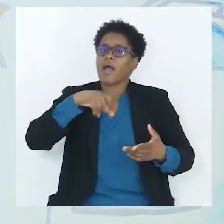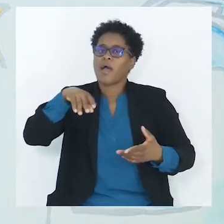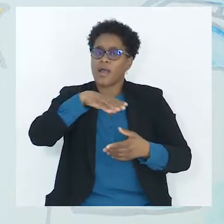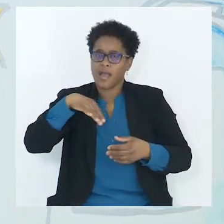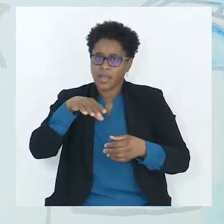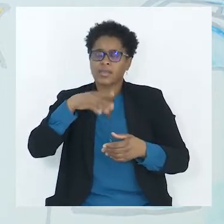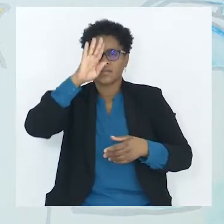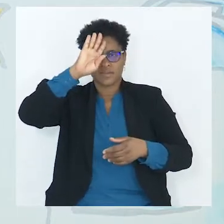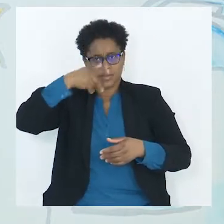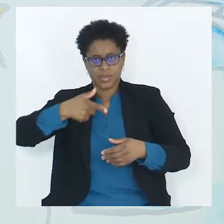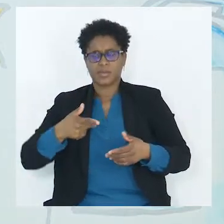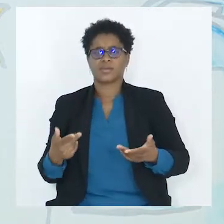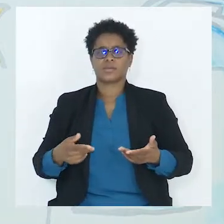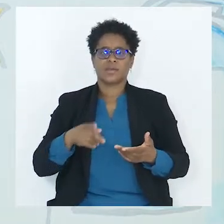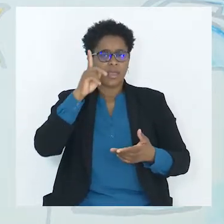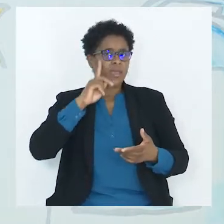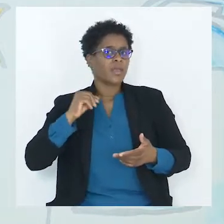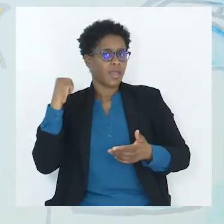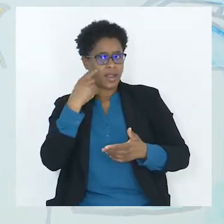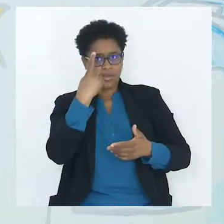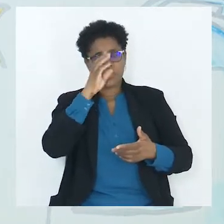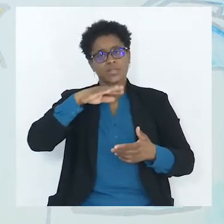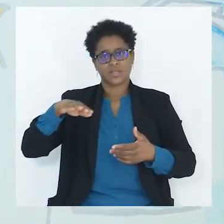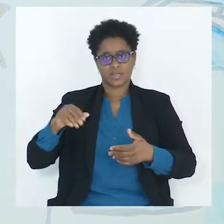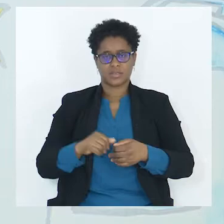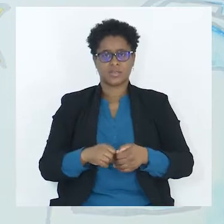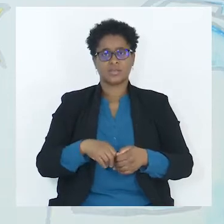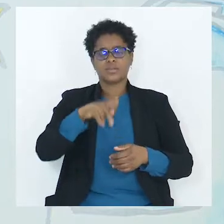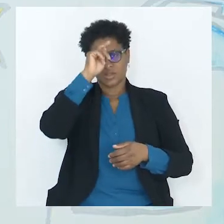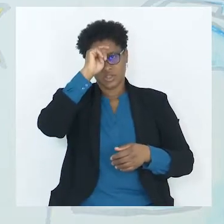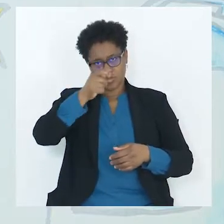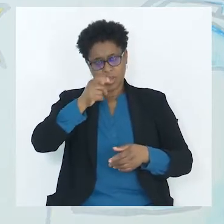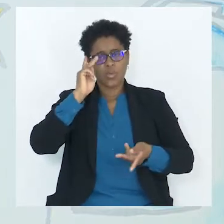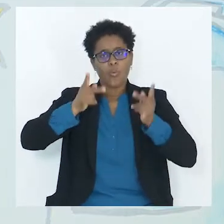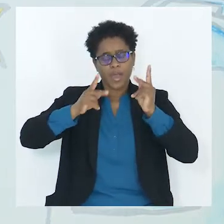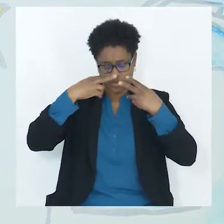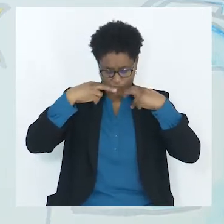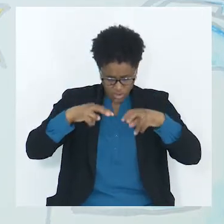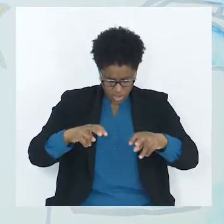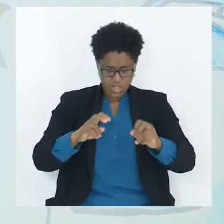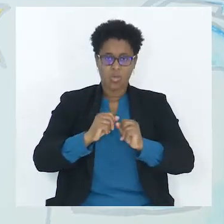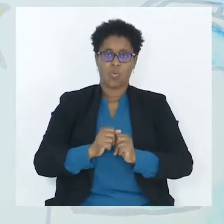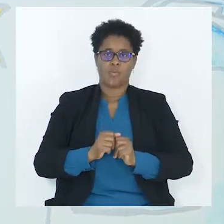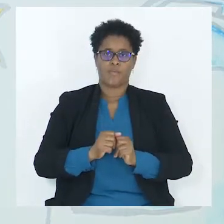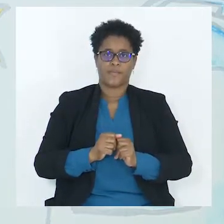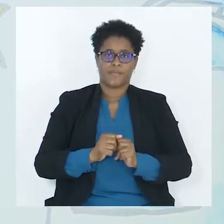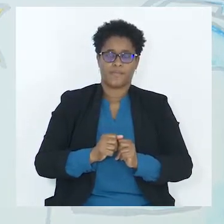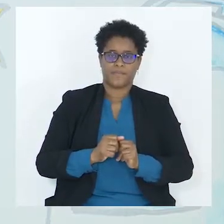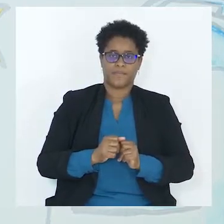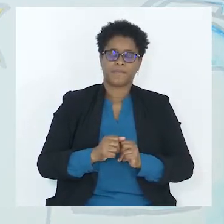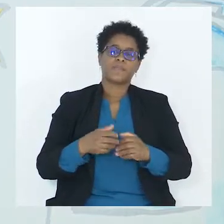outra área de saber, ela é uma ciência, obedece um método de investigação.